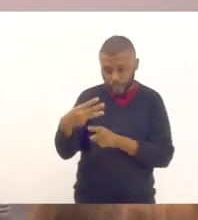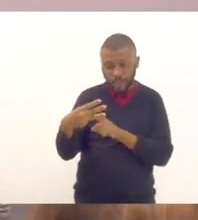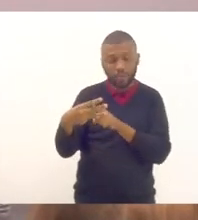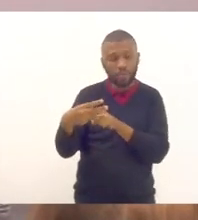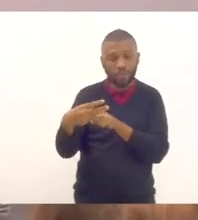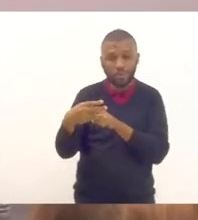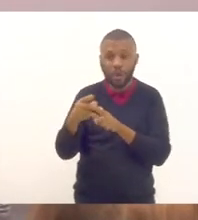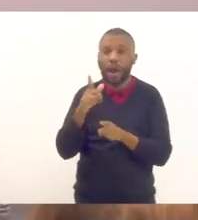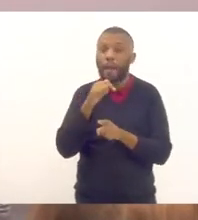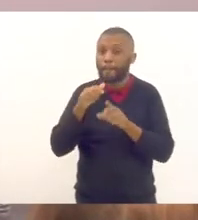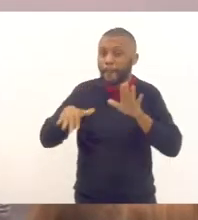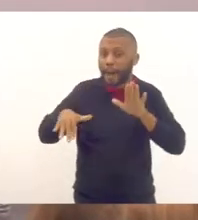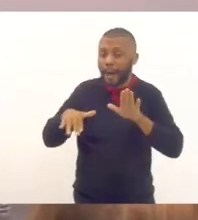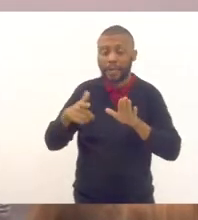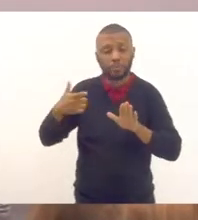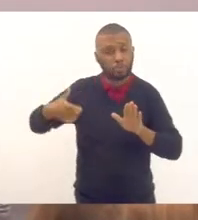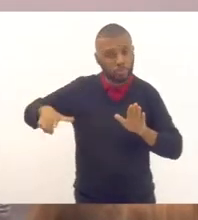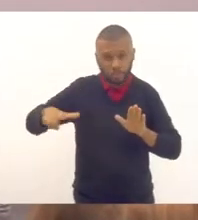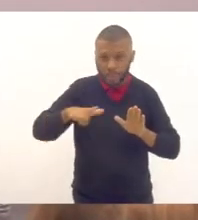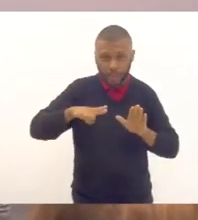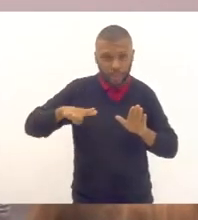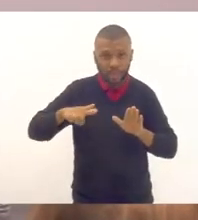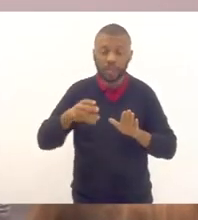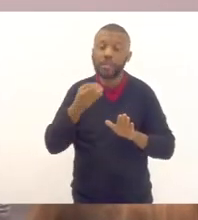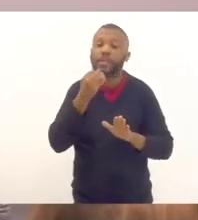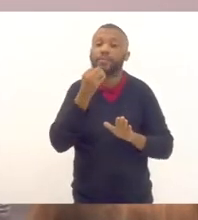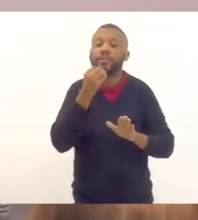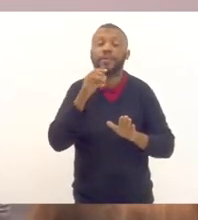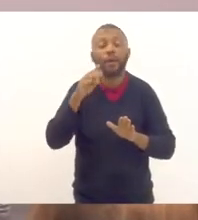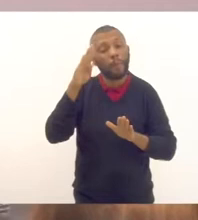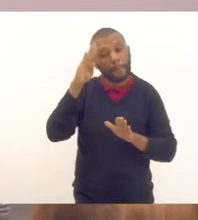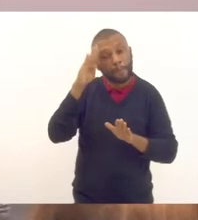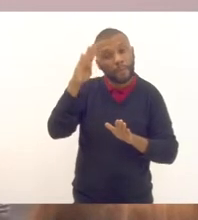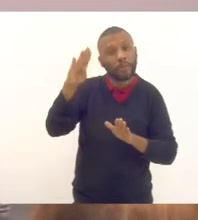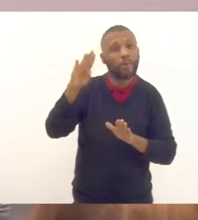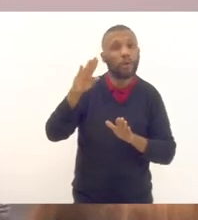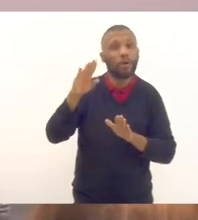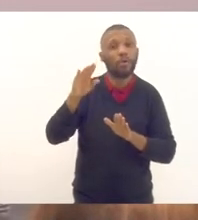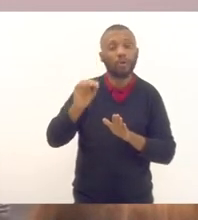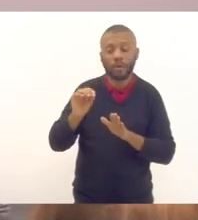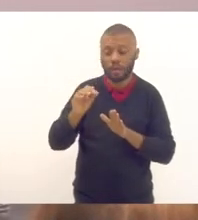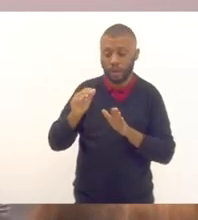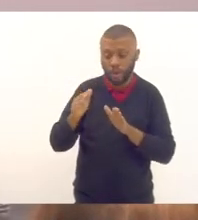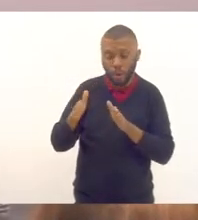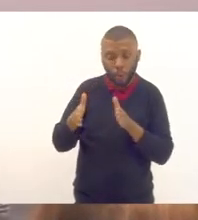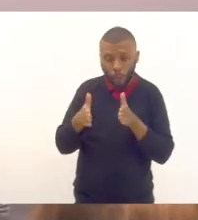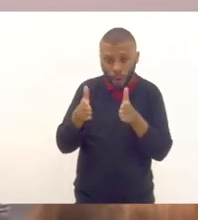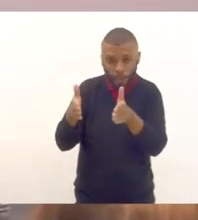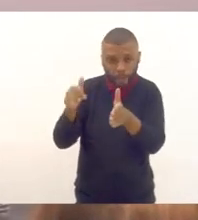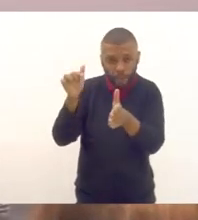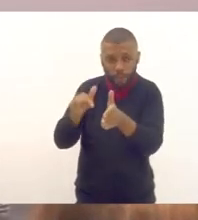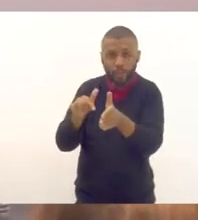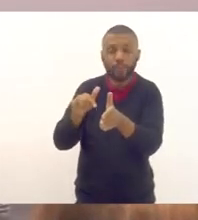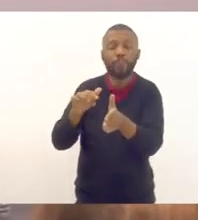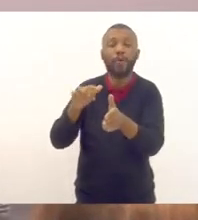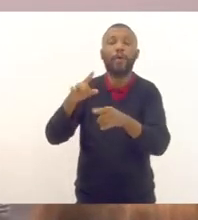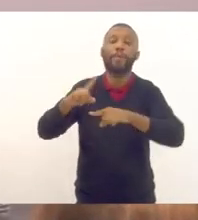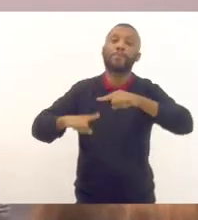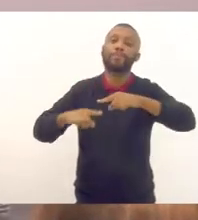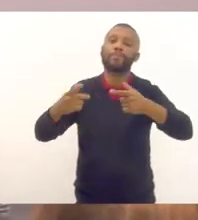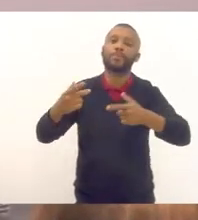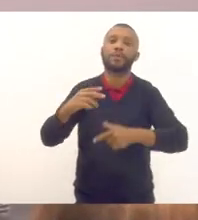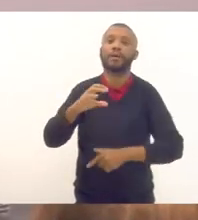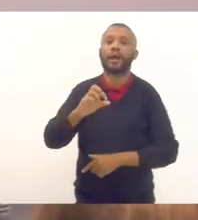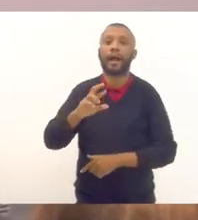mar, deveria ser o vetor, um corredor para as cargas. E essas cargas hoje elas descem em